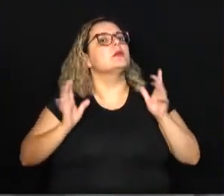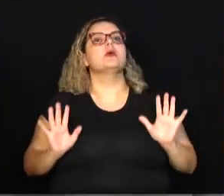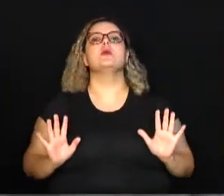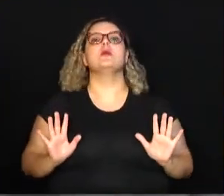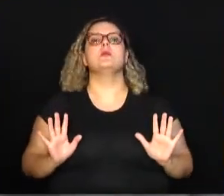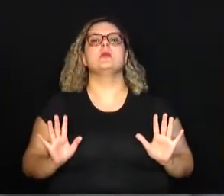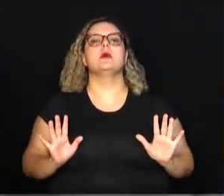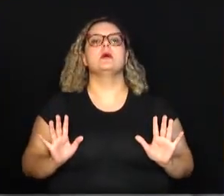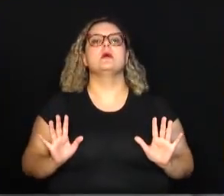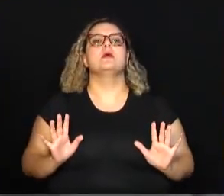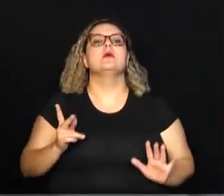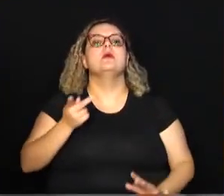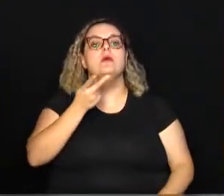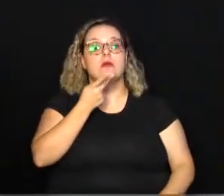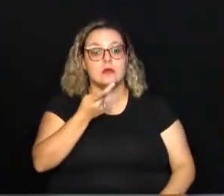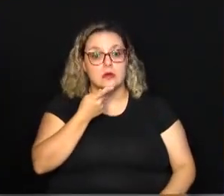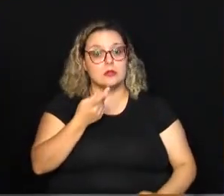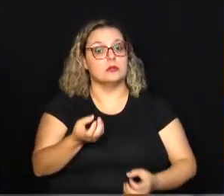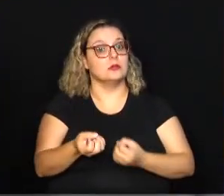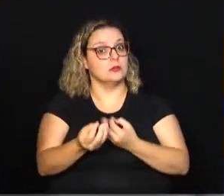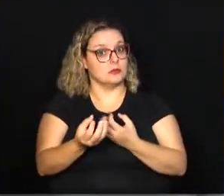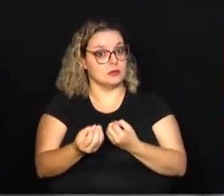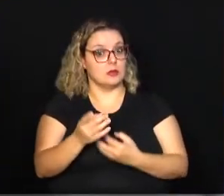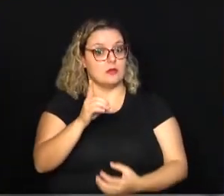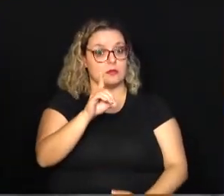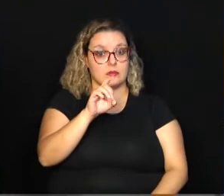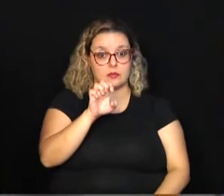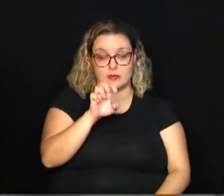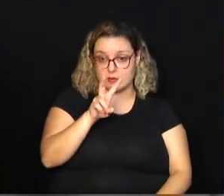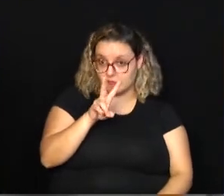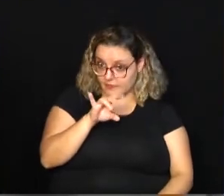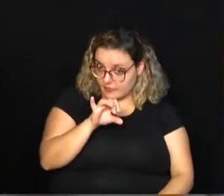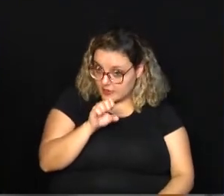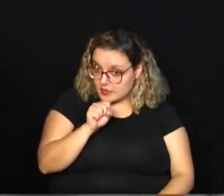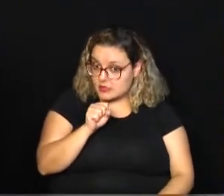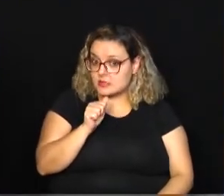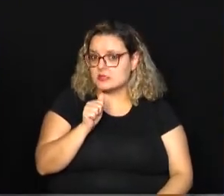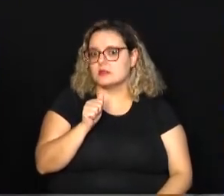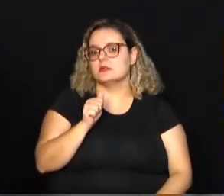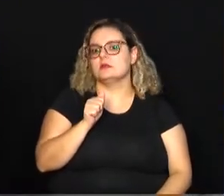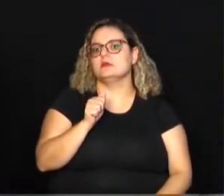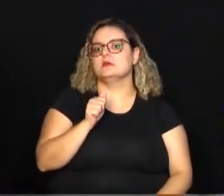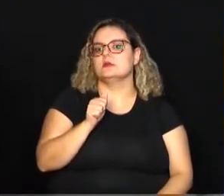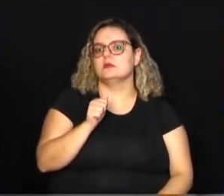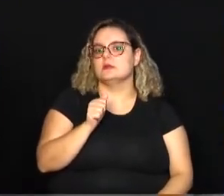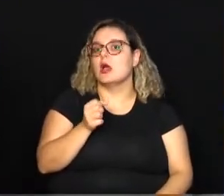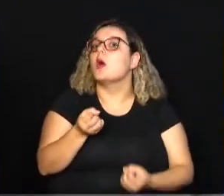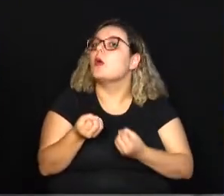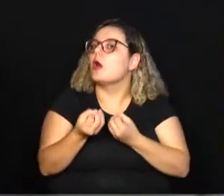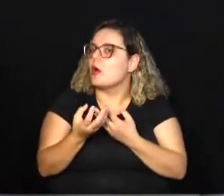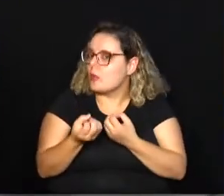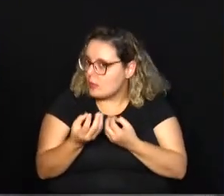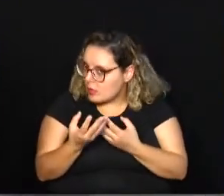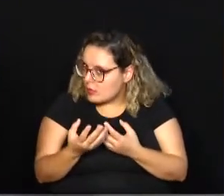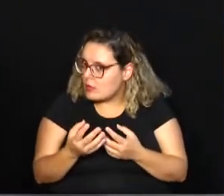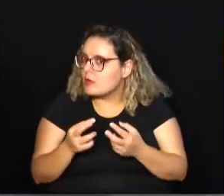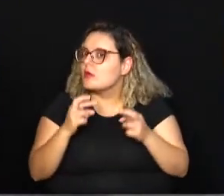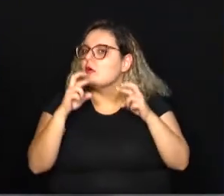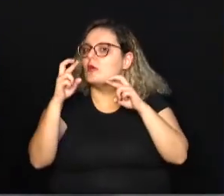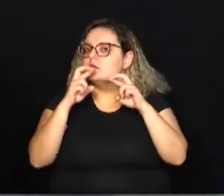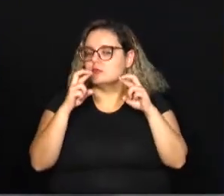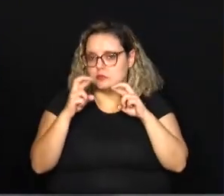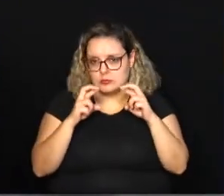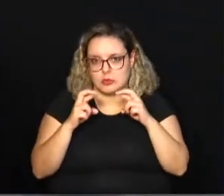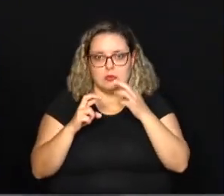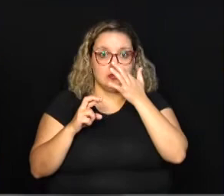eu estou falando um dado que é um dado da Devisa. É um dado que eu acho que a gente tem que observar. Agora, se